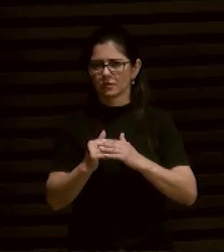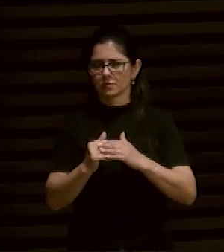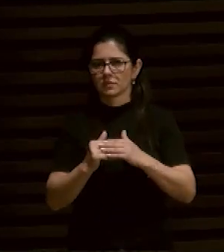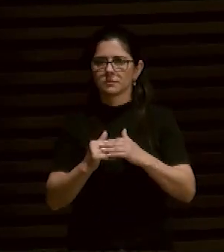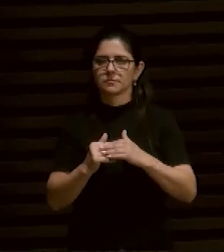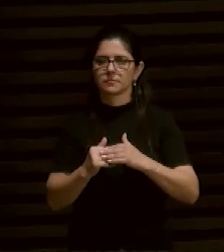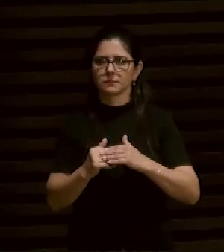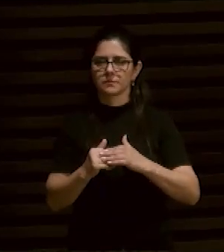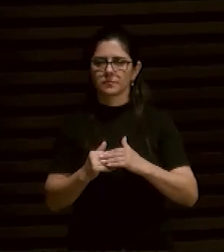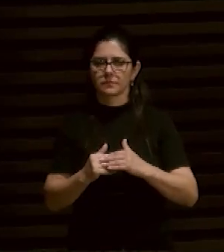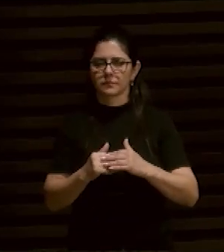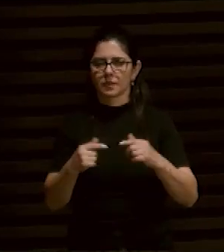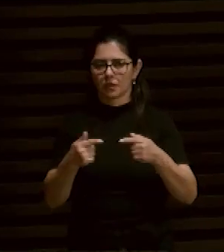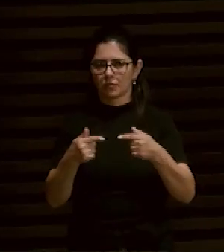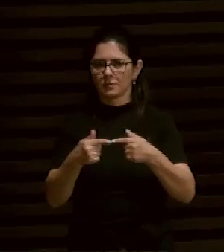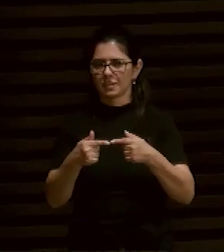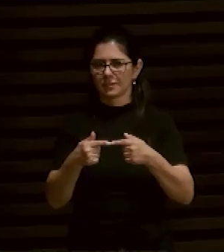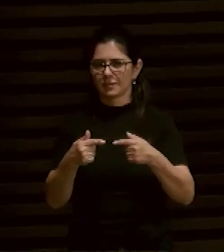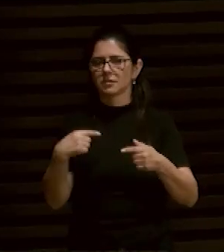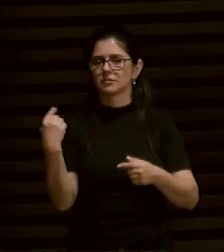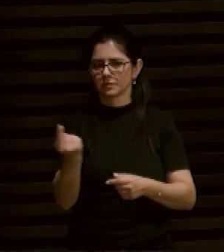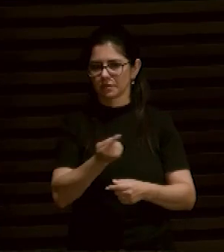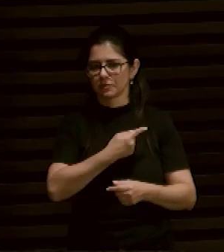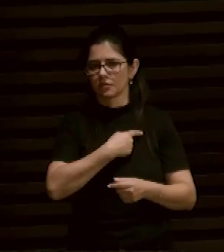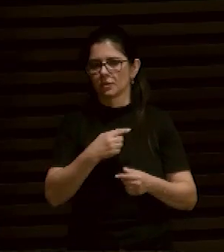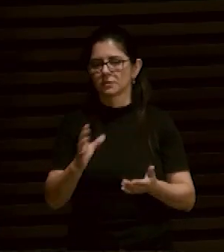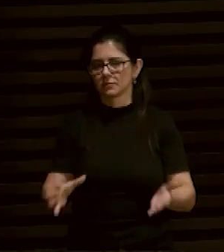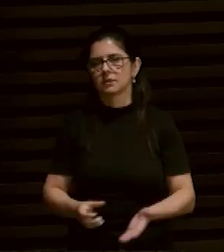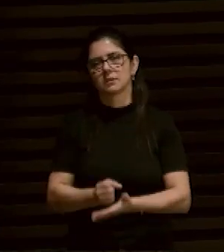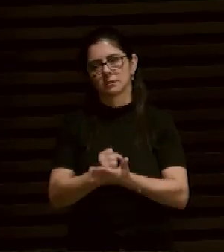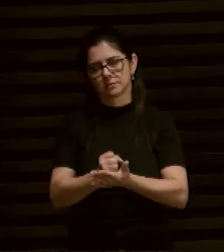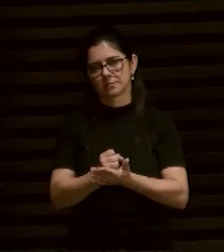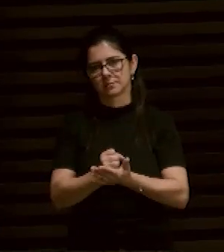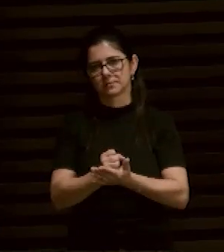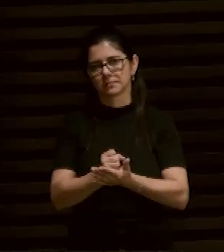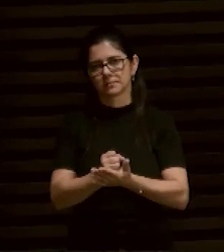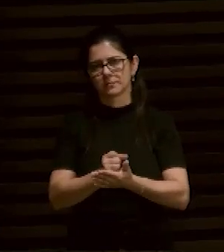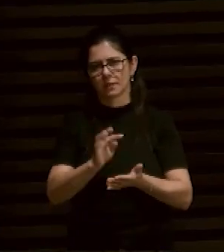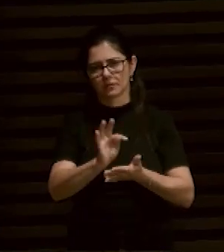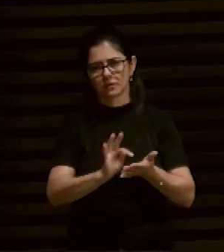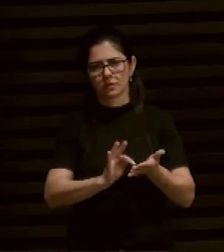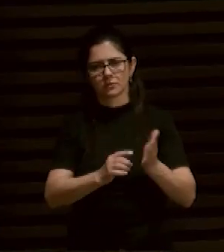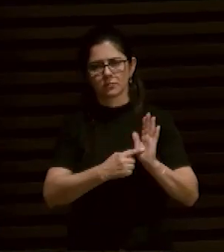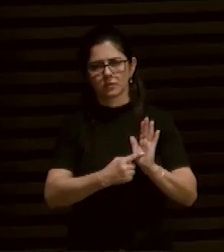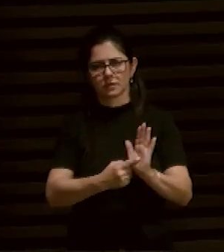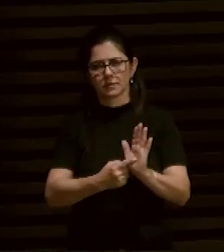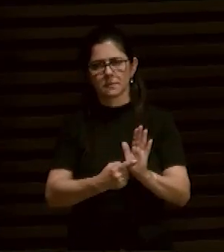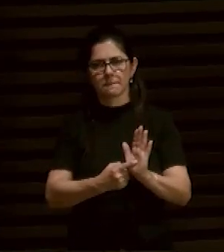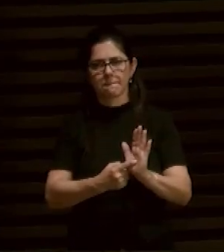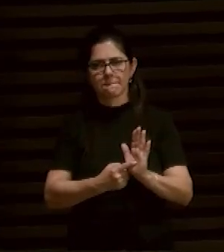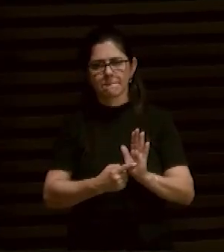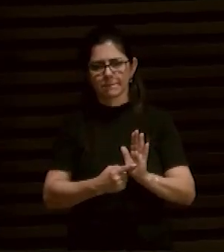salvação. Se o nosso arrependimento perante o pecado tem sido genuíno, porque o texto fala que eles se arrependeram de verdade e